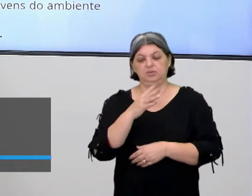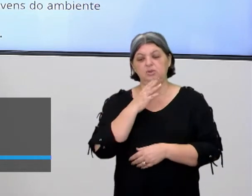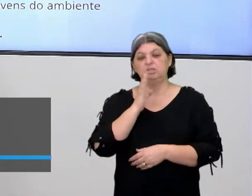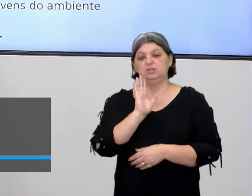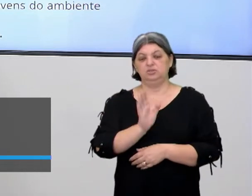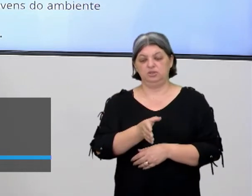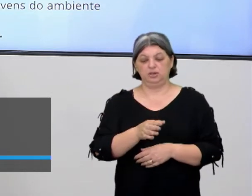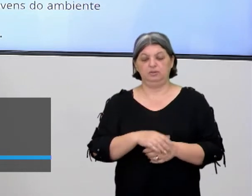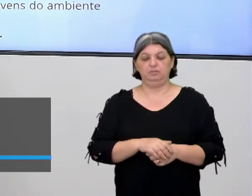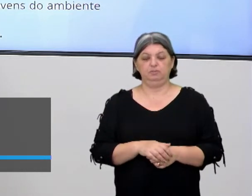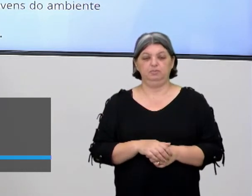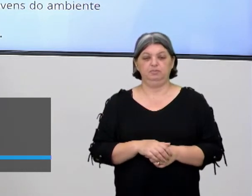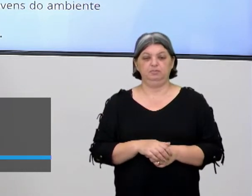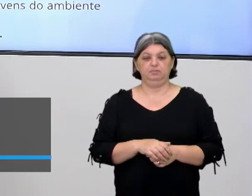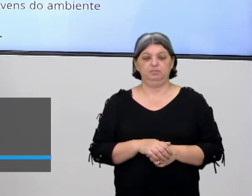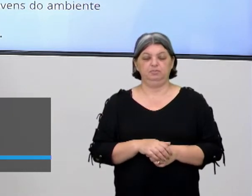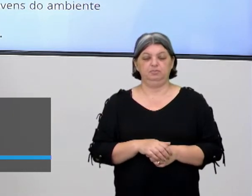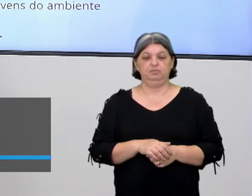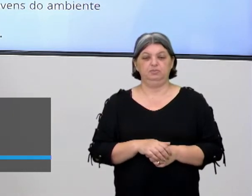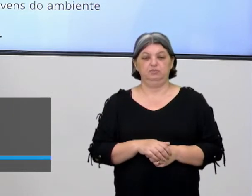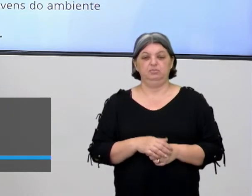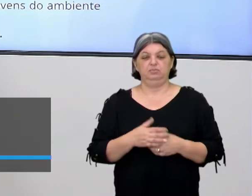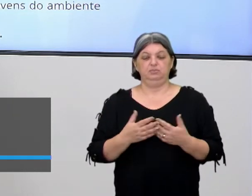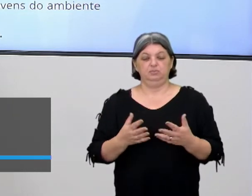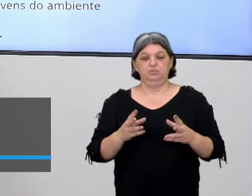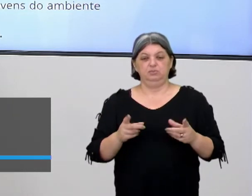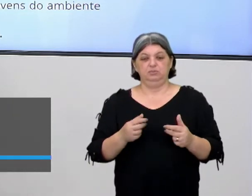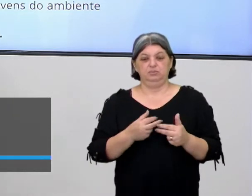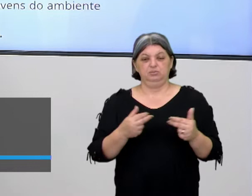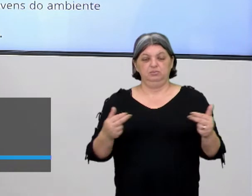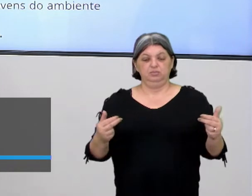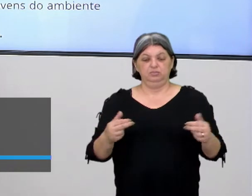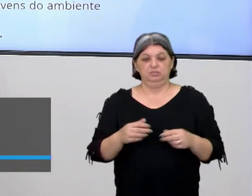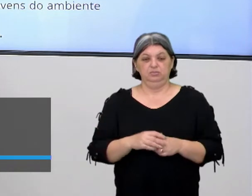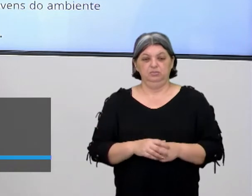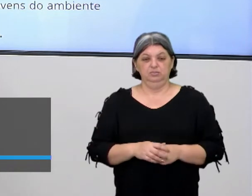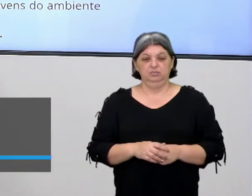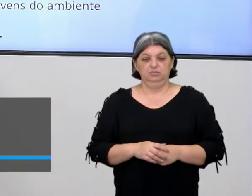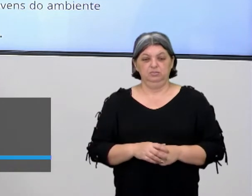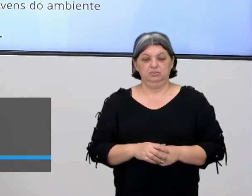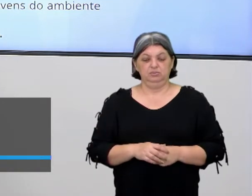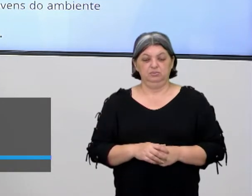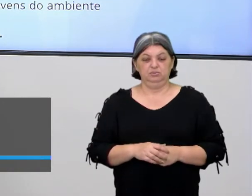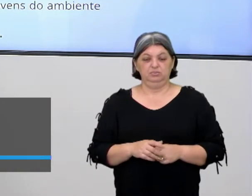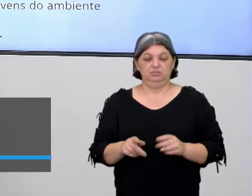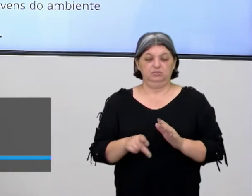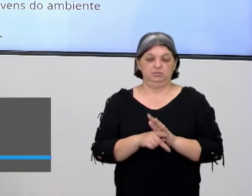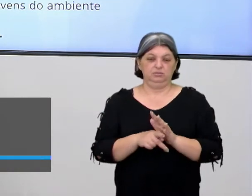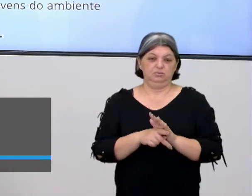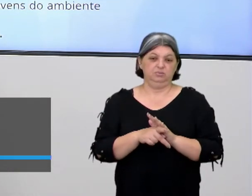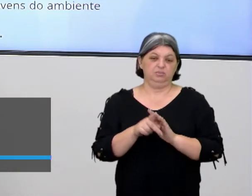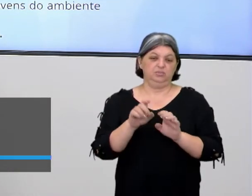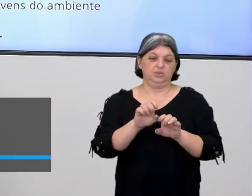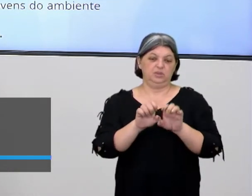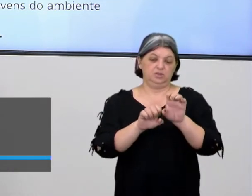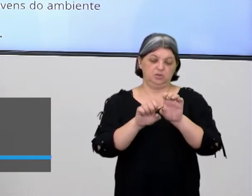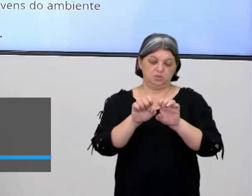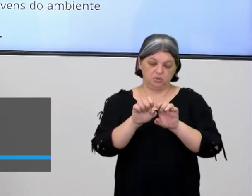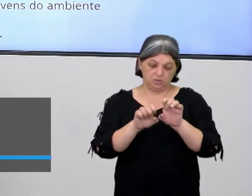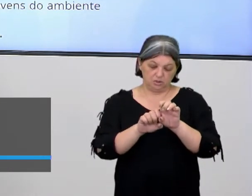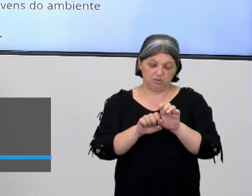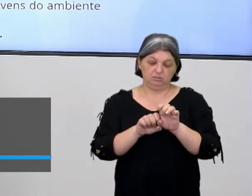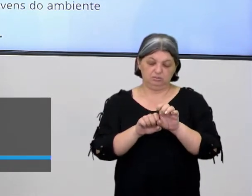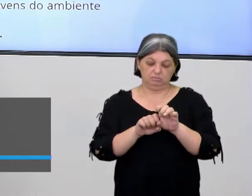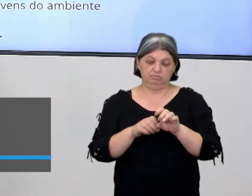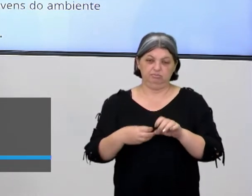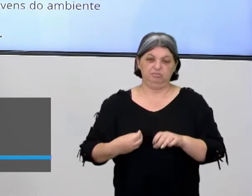conhecem também, né? Toda essa questão de reestruturar toda a vida